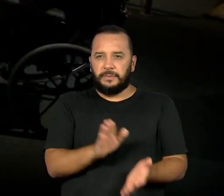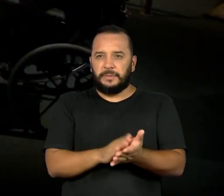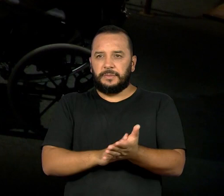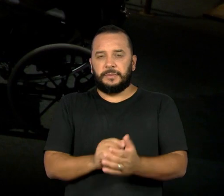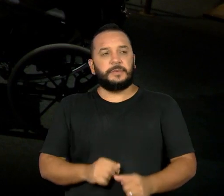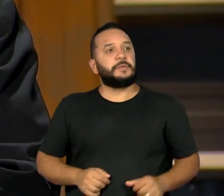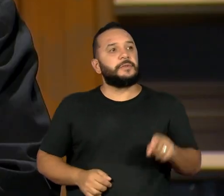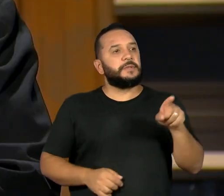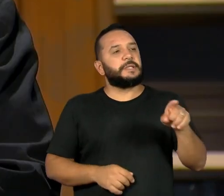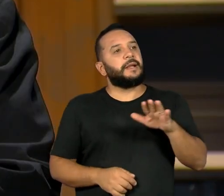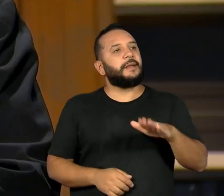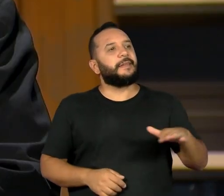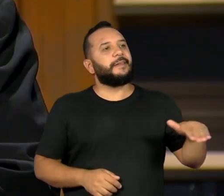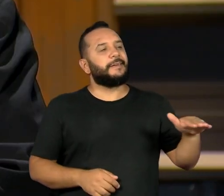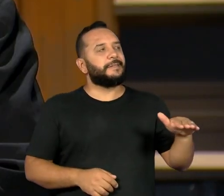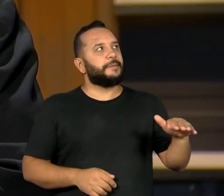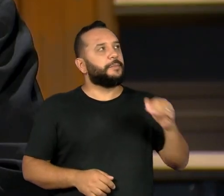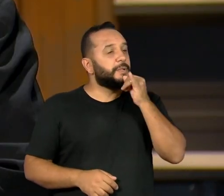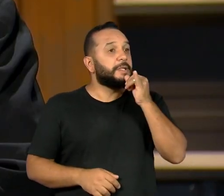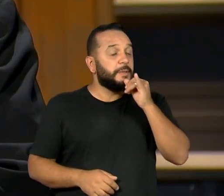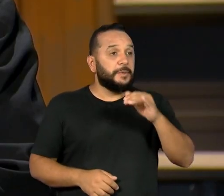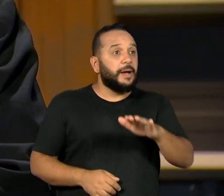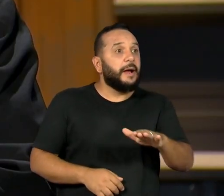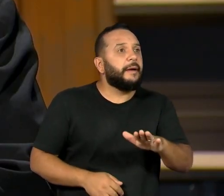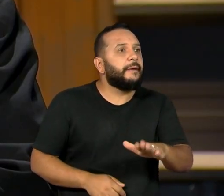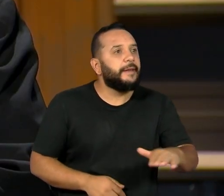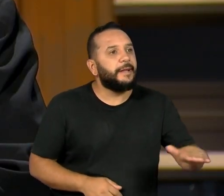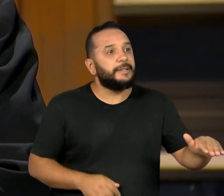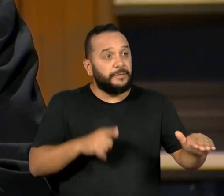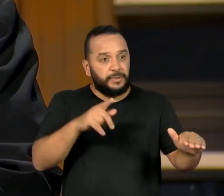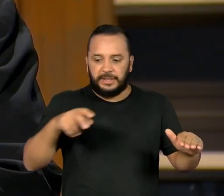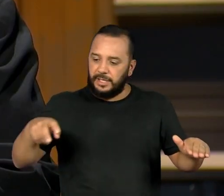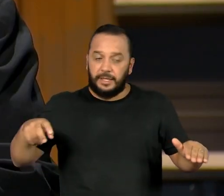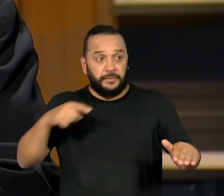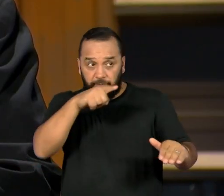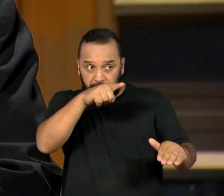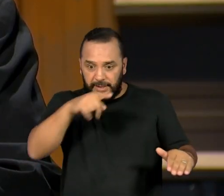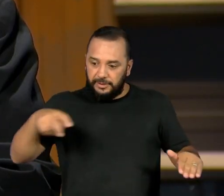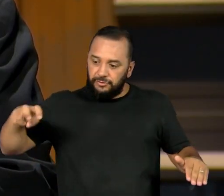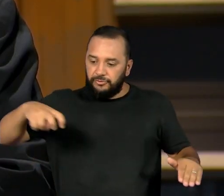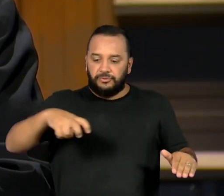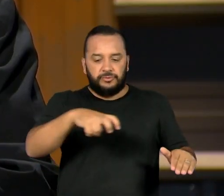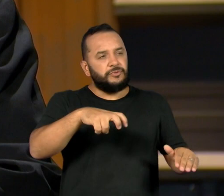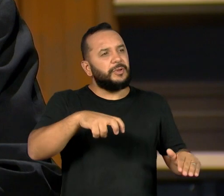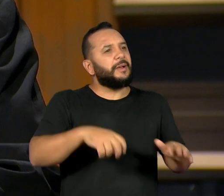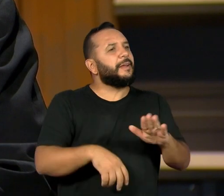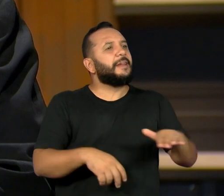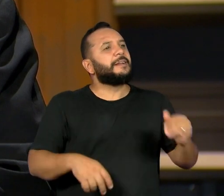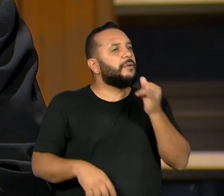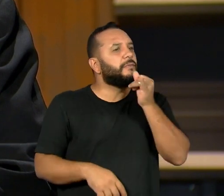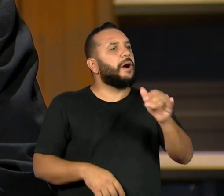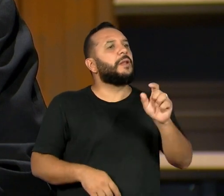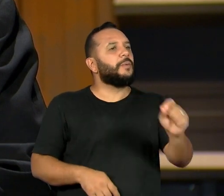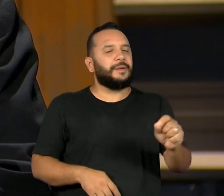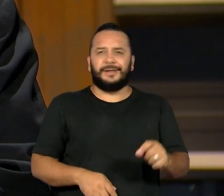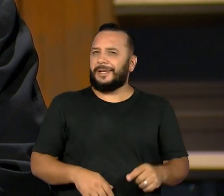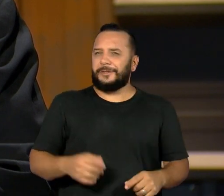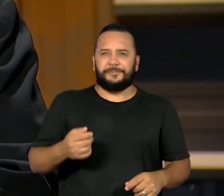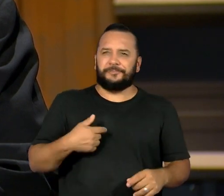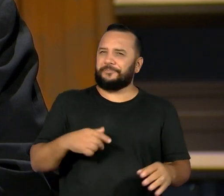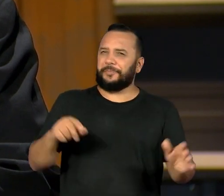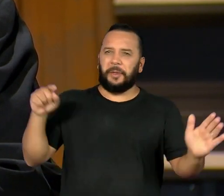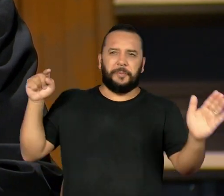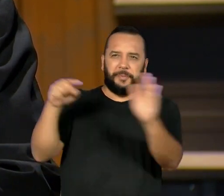reagem quando você chega com a cadeira? É diferente? São as melhores perguntas, Não tem floreio,